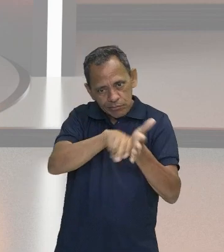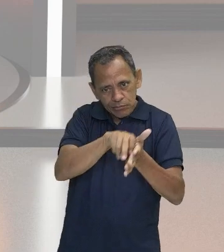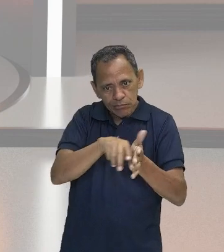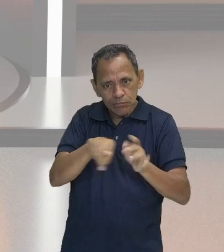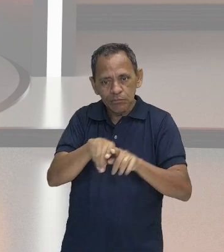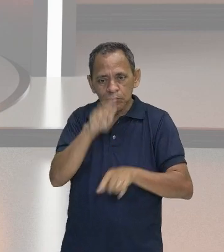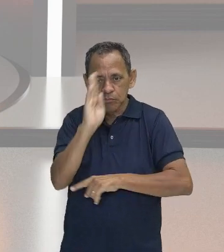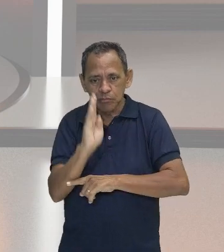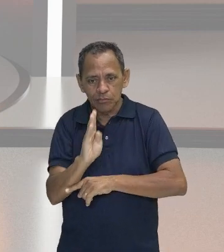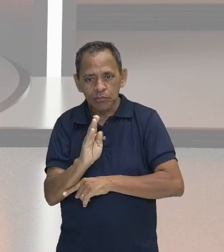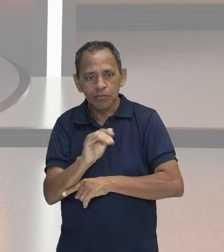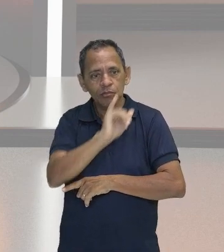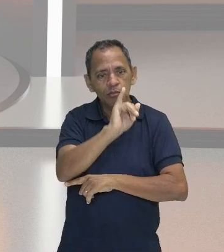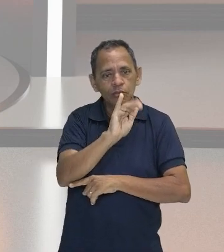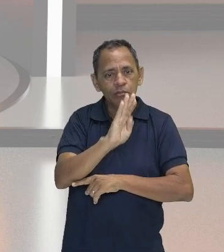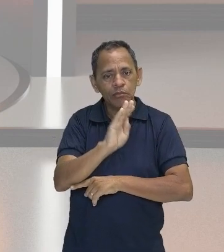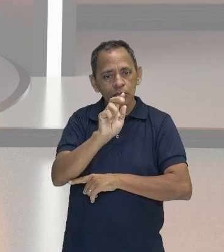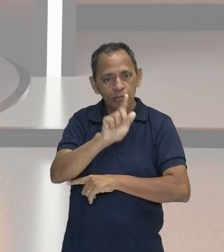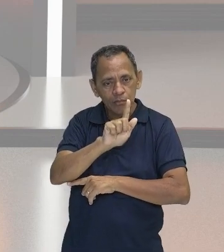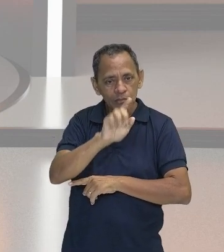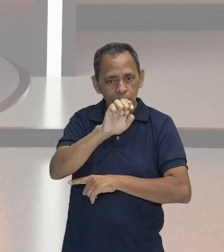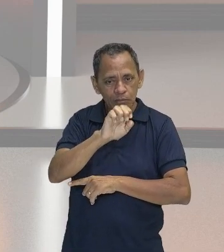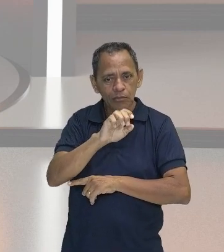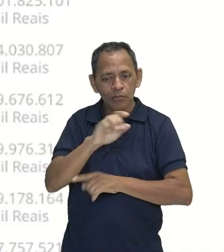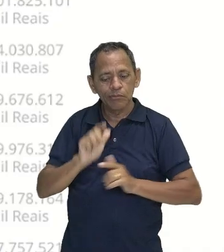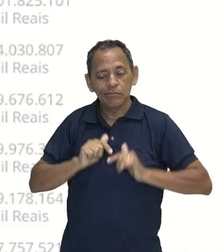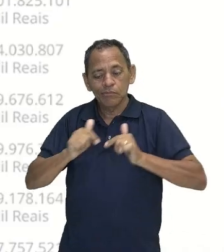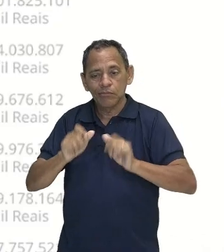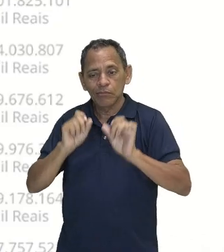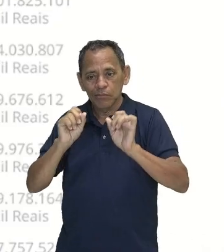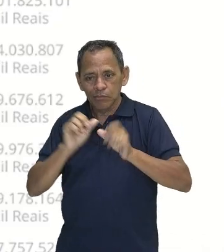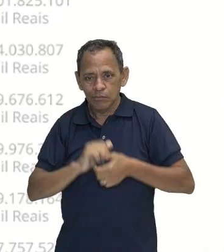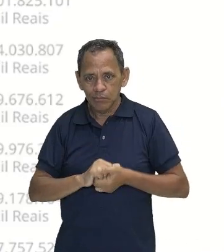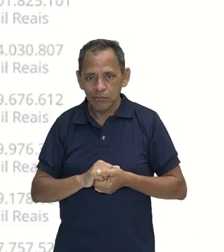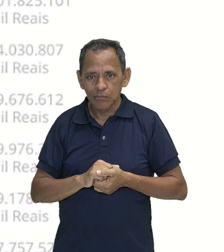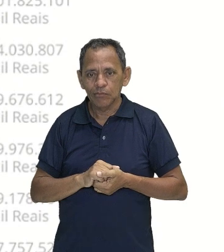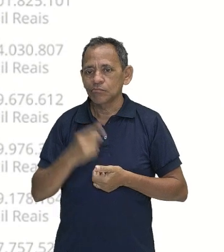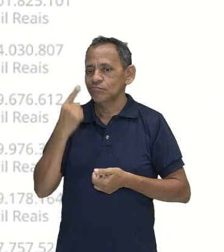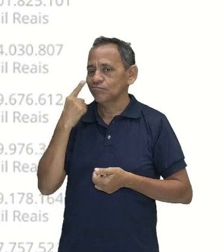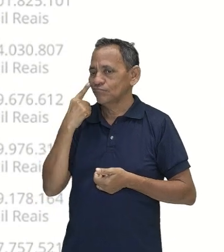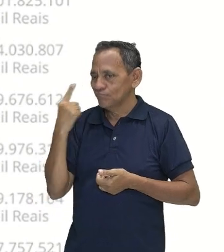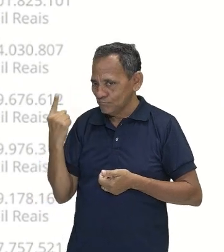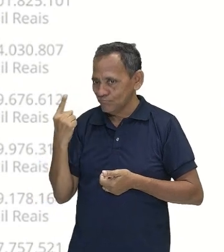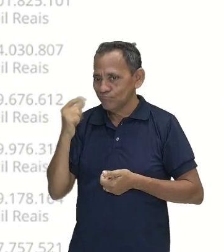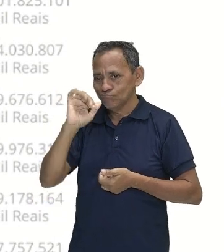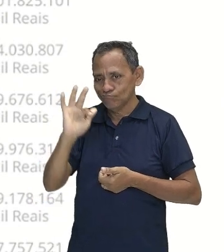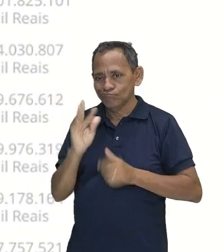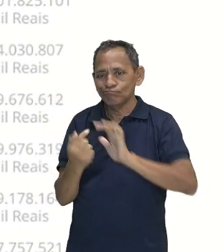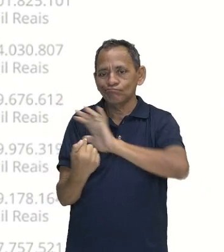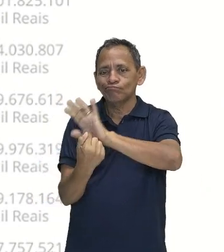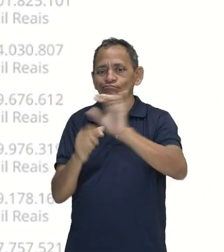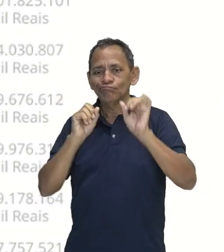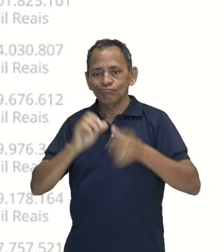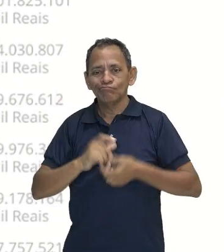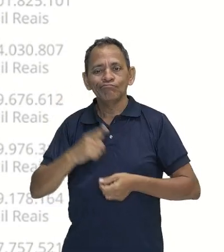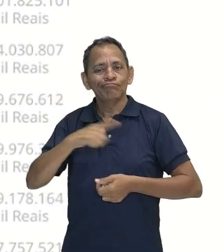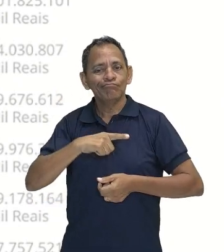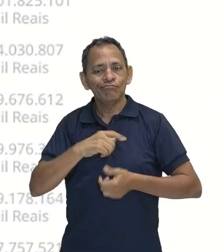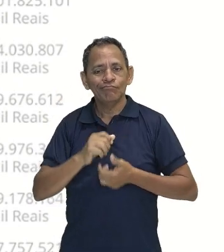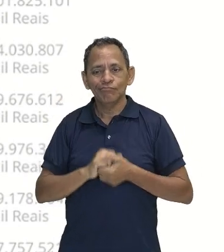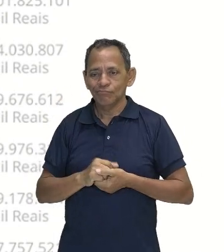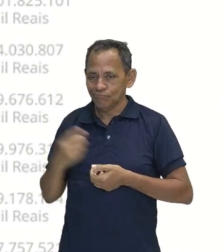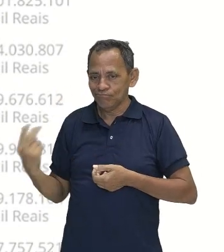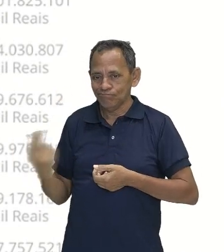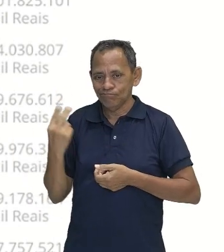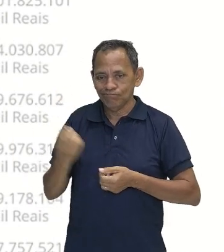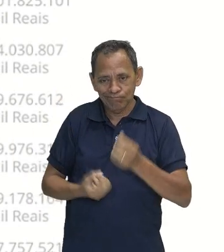IBGE para a gente observar um pouco das atividades da agropecuária. Aí nós temos o maior valor de produção,